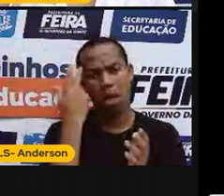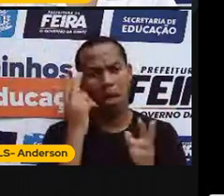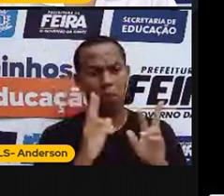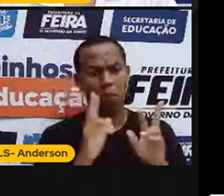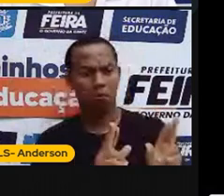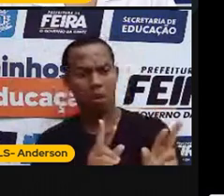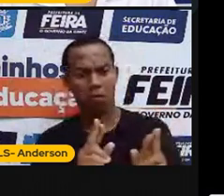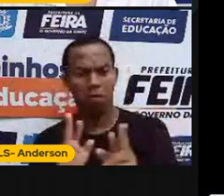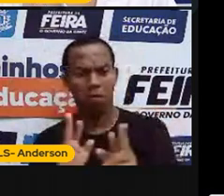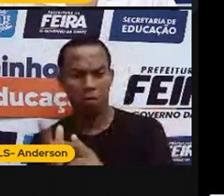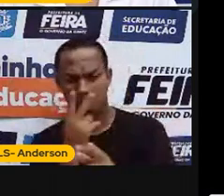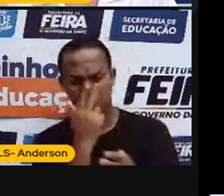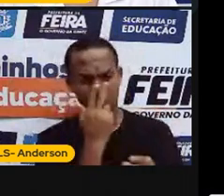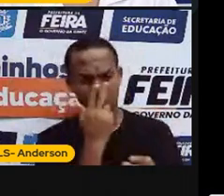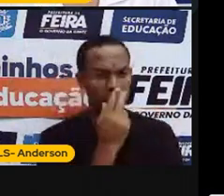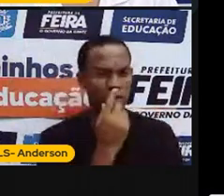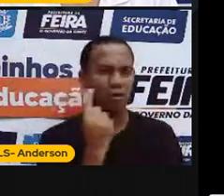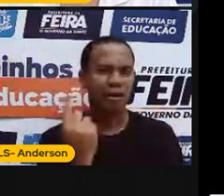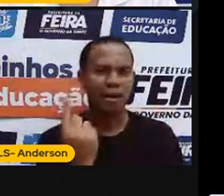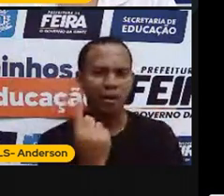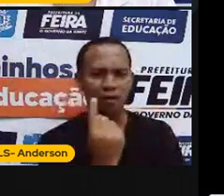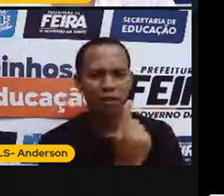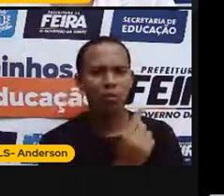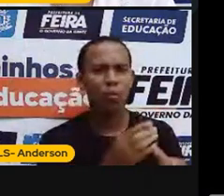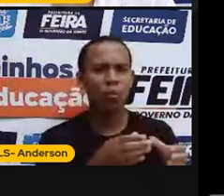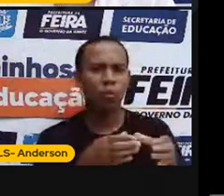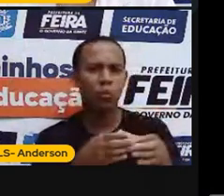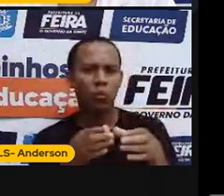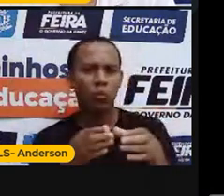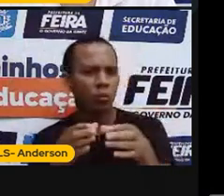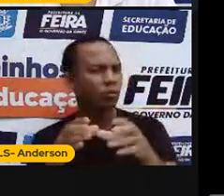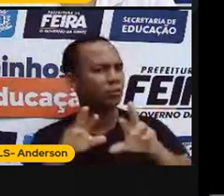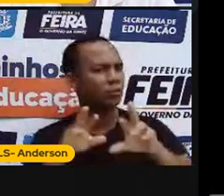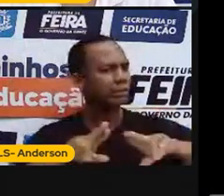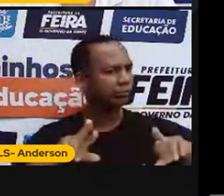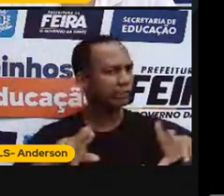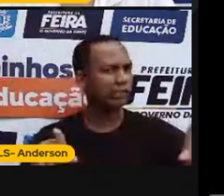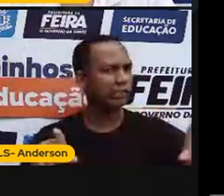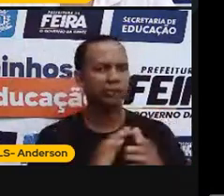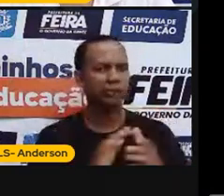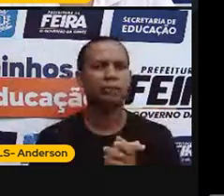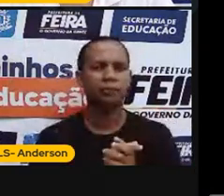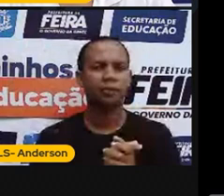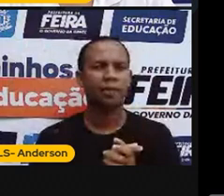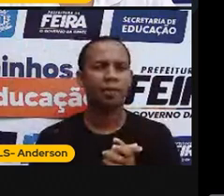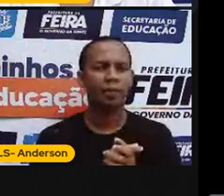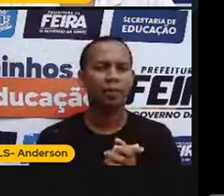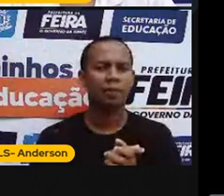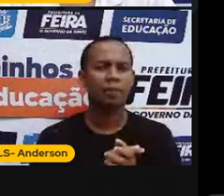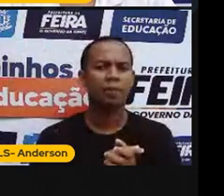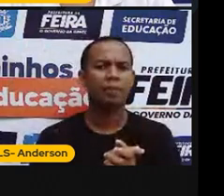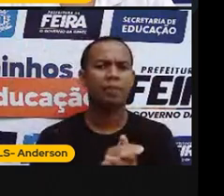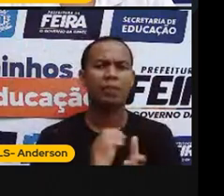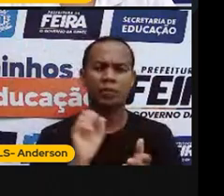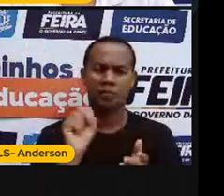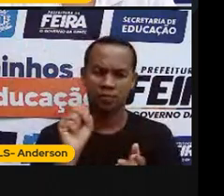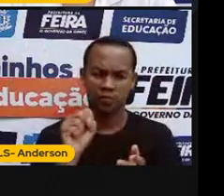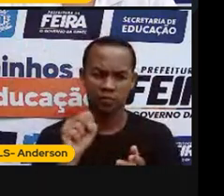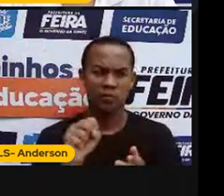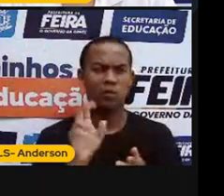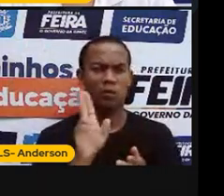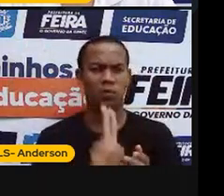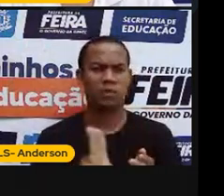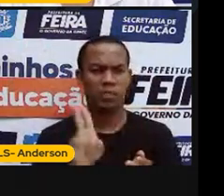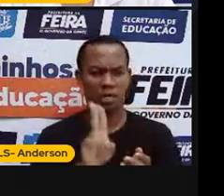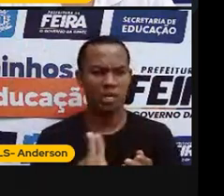é parecido, não. Cada tribo com a sua identidade. Bom, ela é muito utilizada durante os rituais, né?